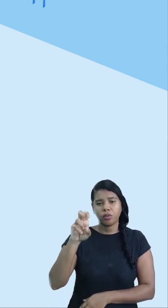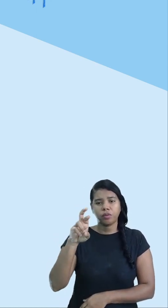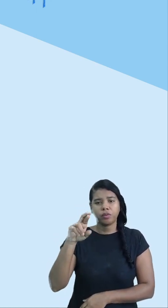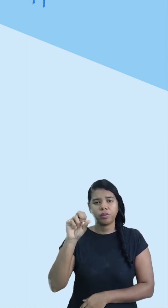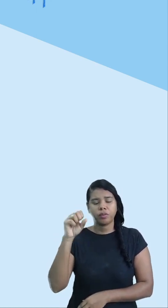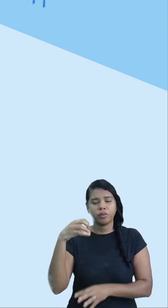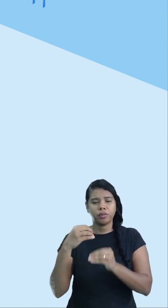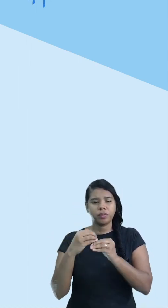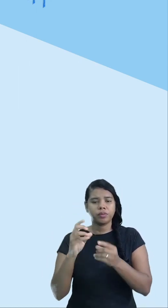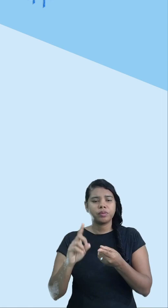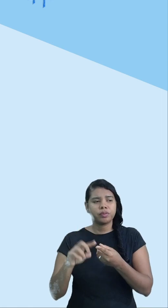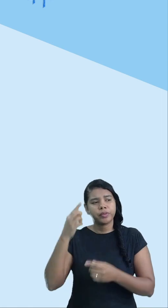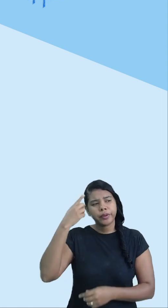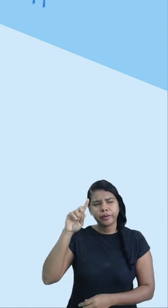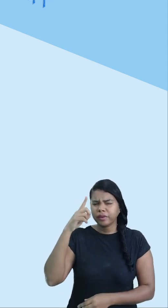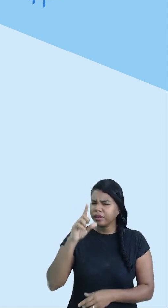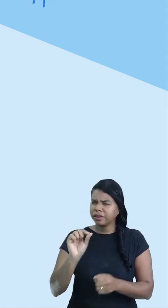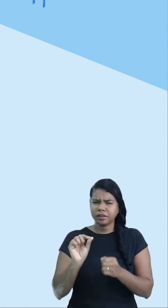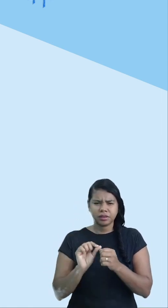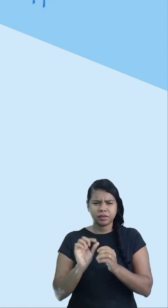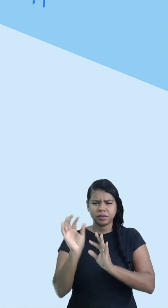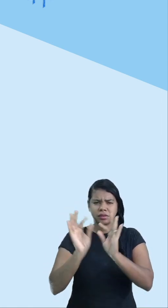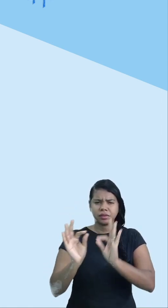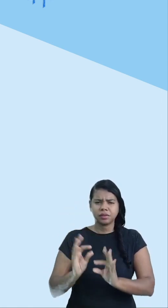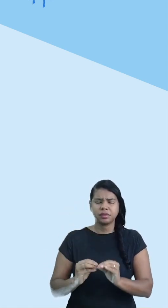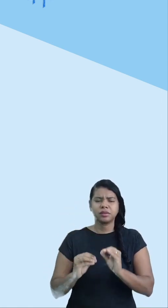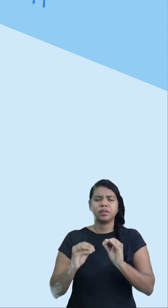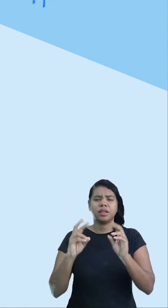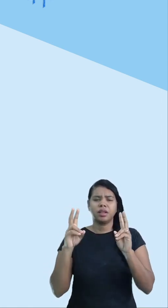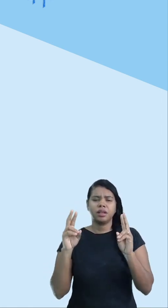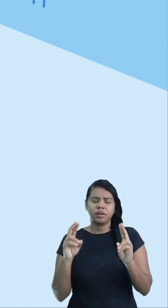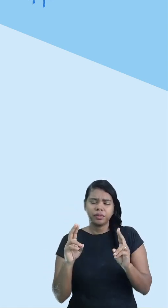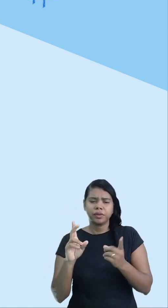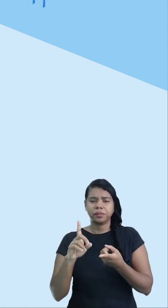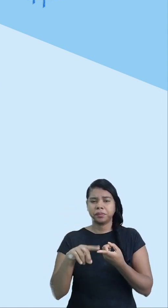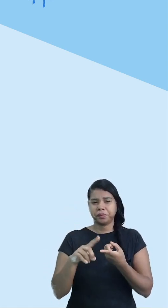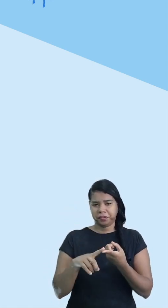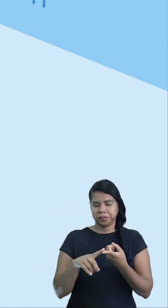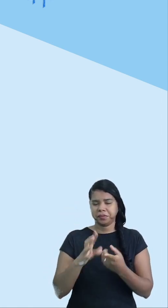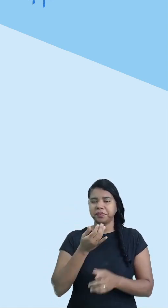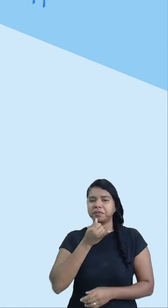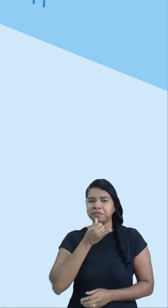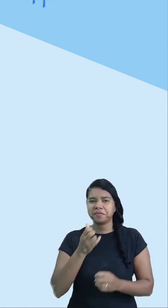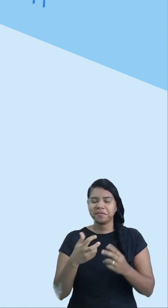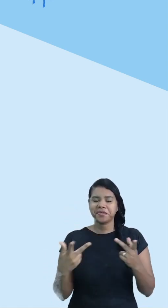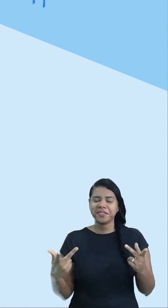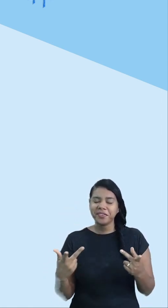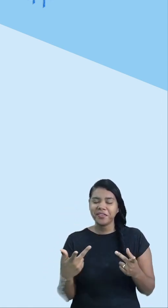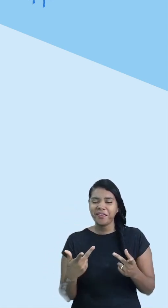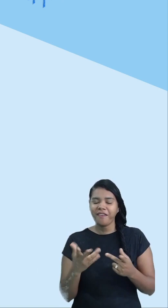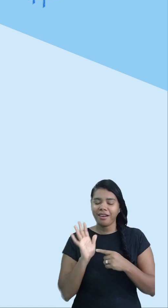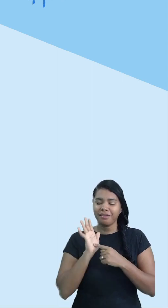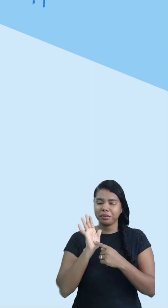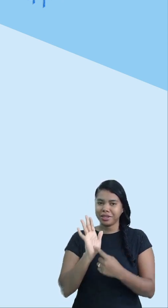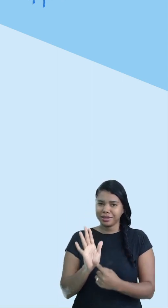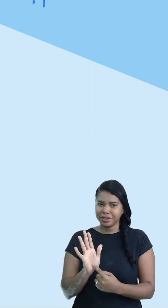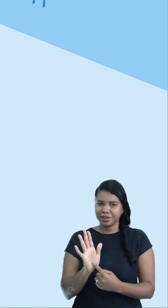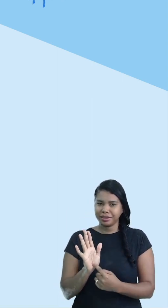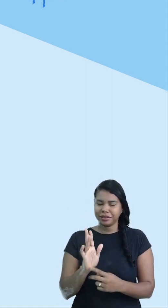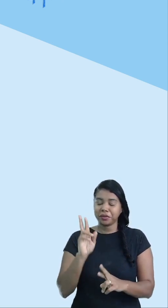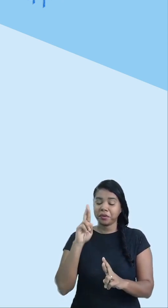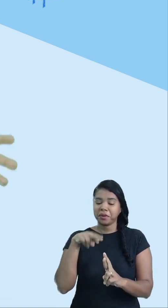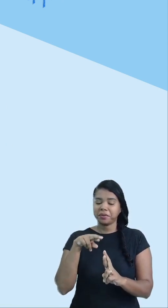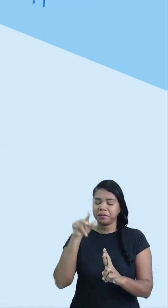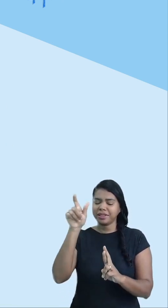gente faz cotidianamente, né? A gente vai atribuindo termos que é ali, de alguma forma, apresenta ou representa